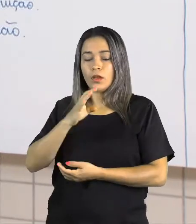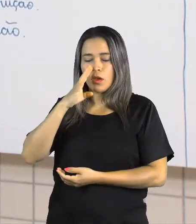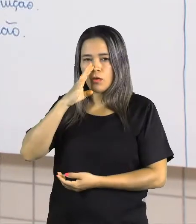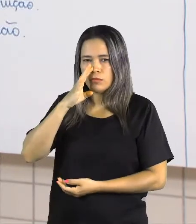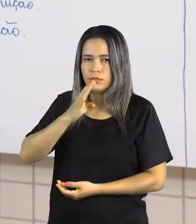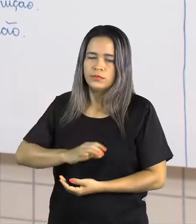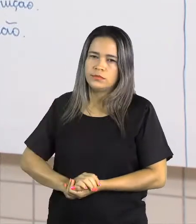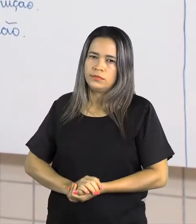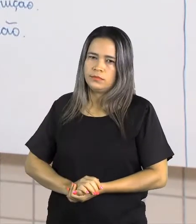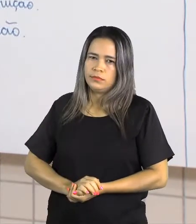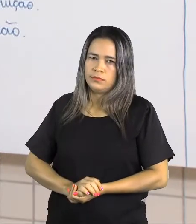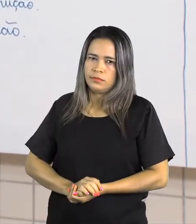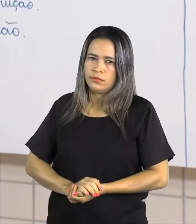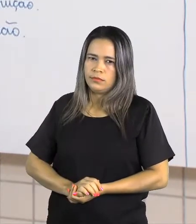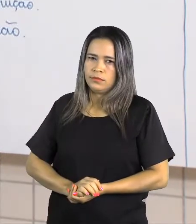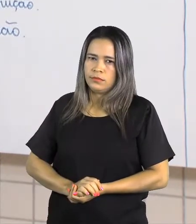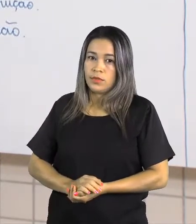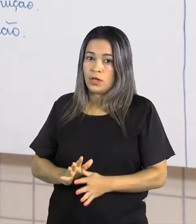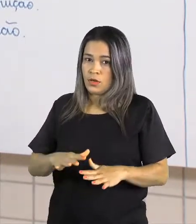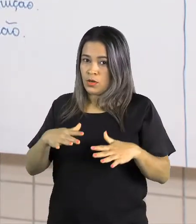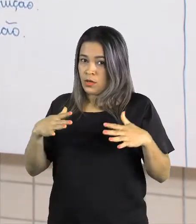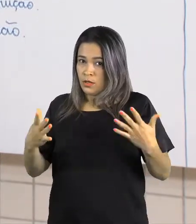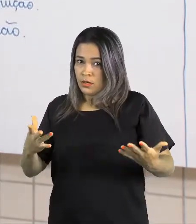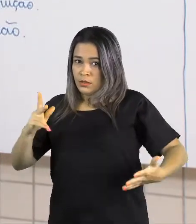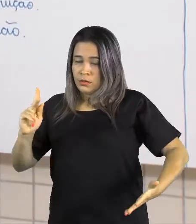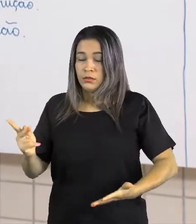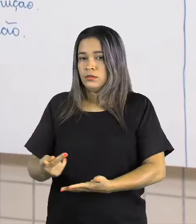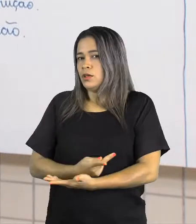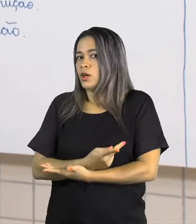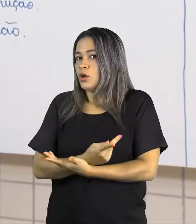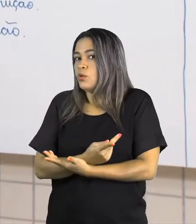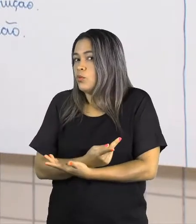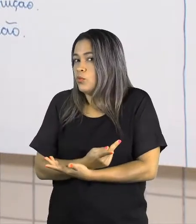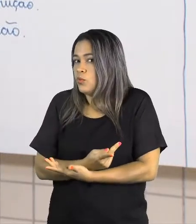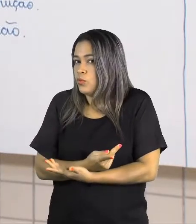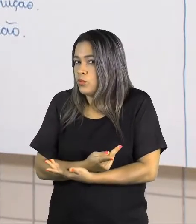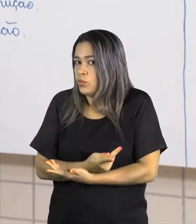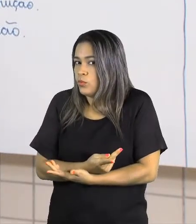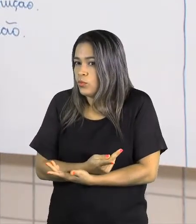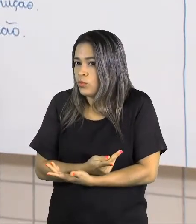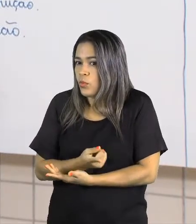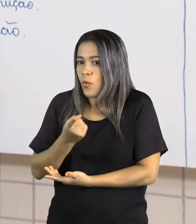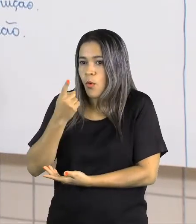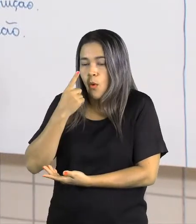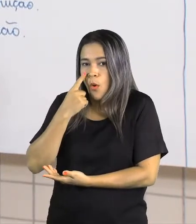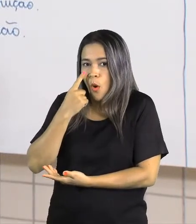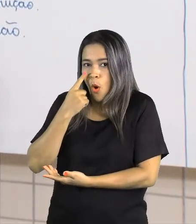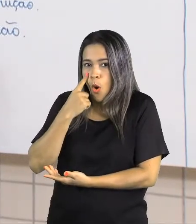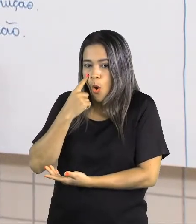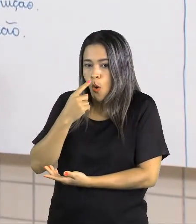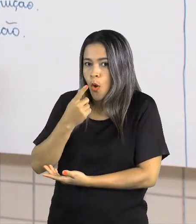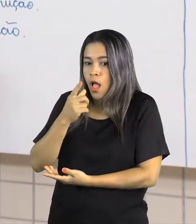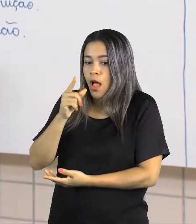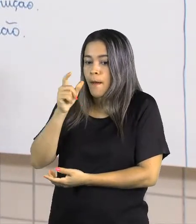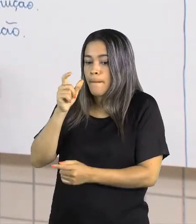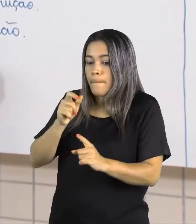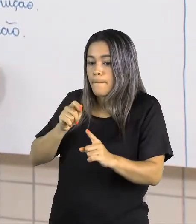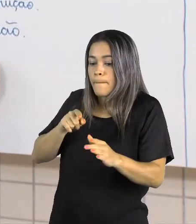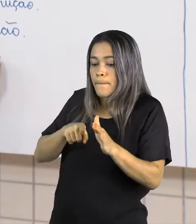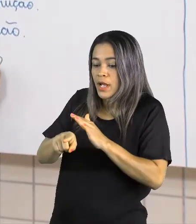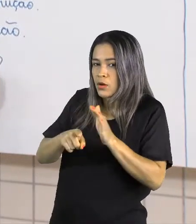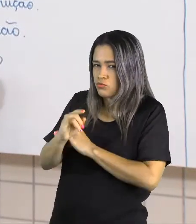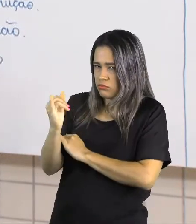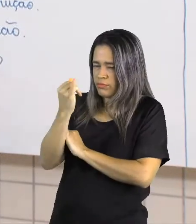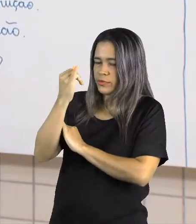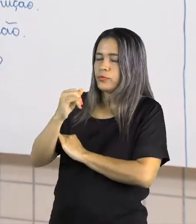seu relato? Quando aconteceu, certo? Olha as perguntas importantes que você precisa fazer.